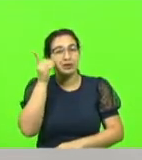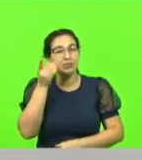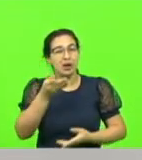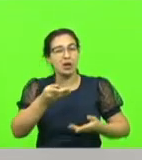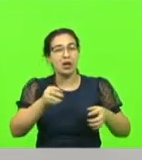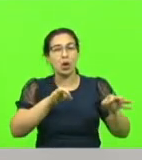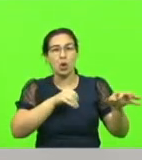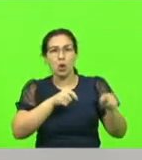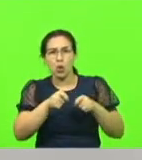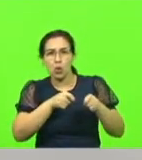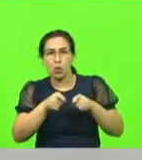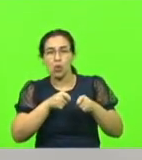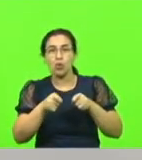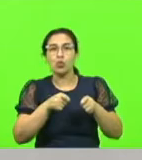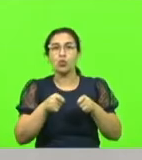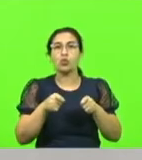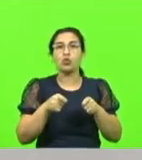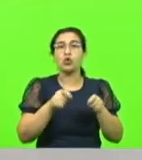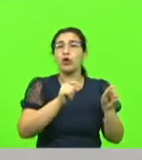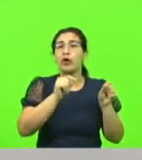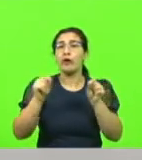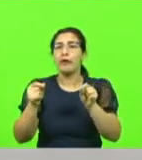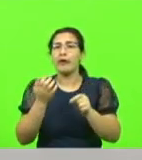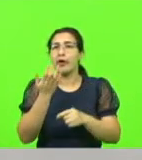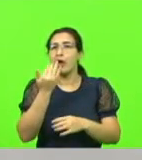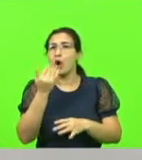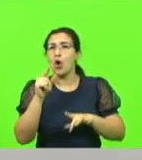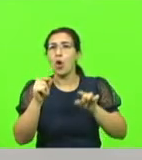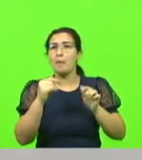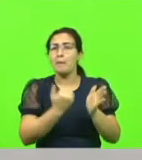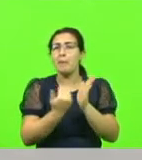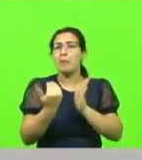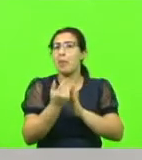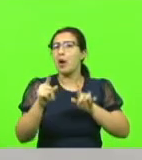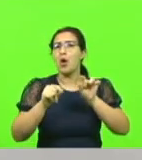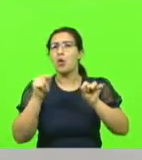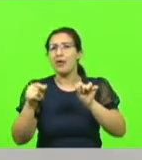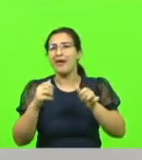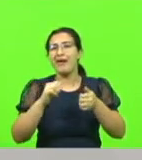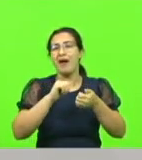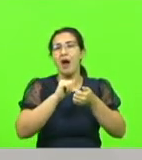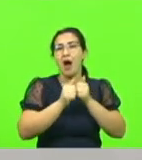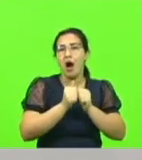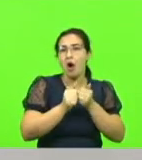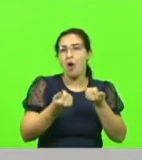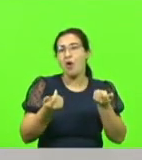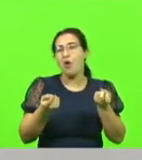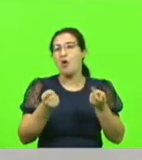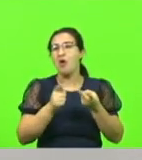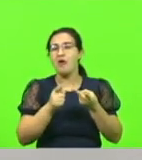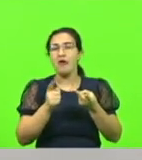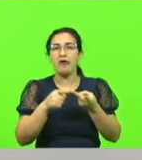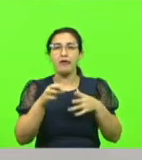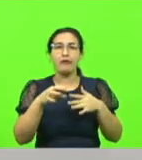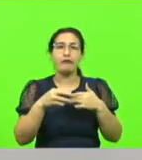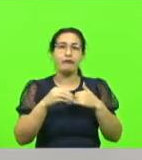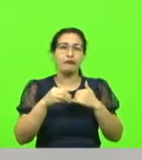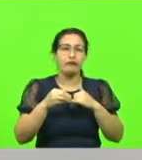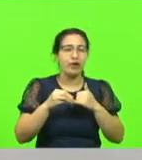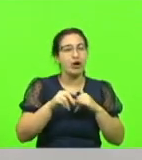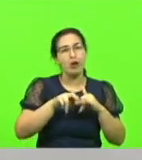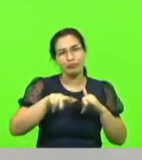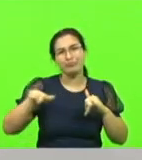dos itens mais consumidos pela população, como é o caso do arroz e feijão, os principais itens consumidos pelo nosso